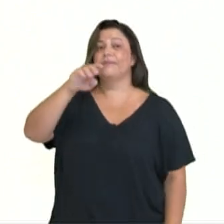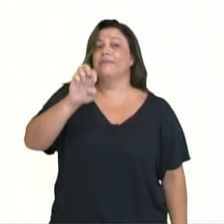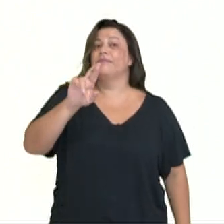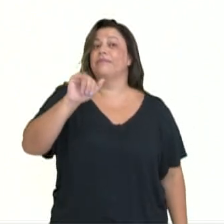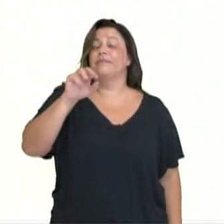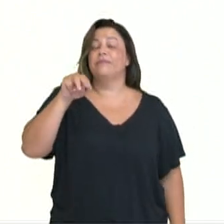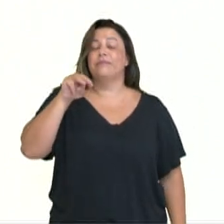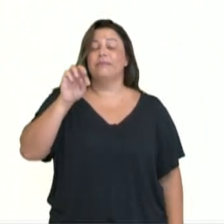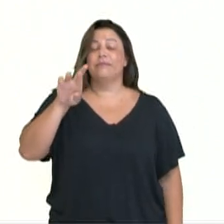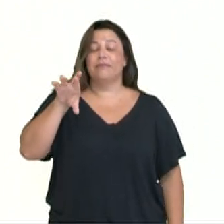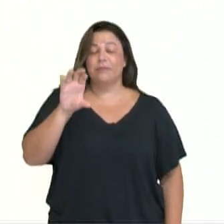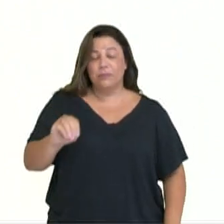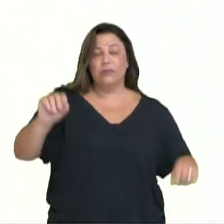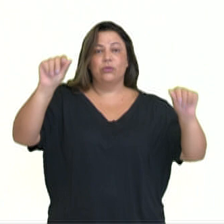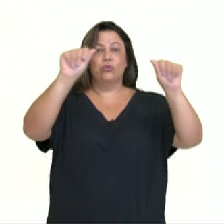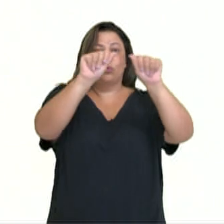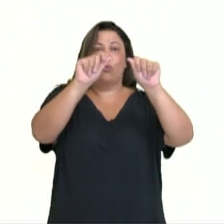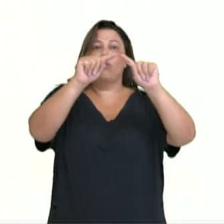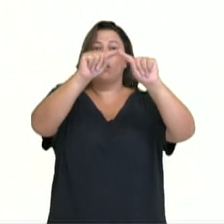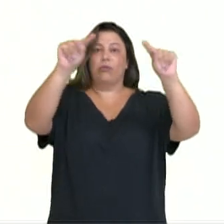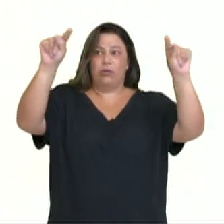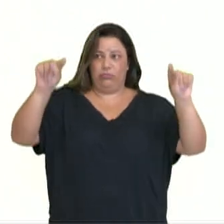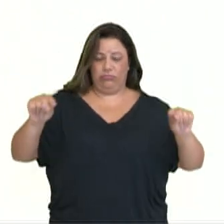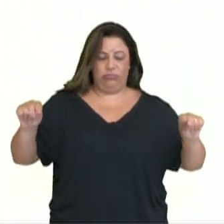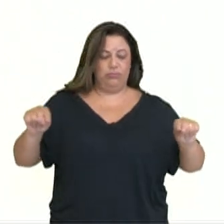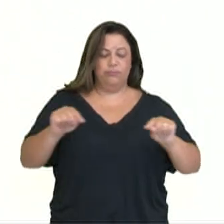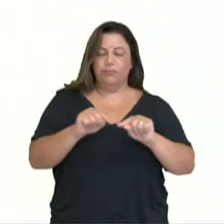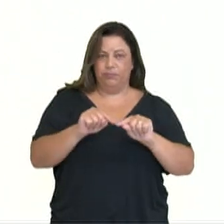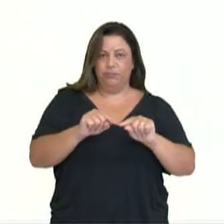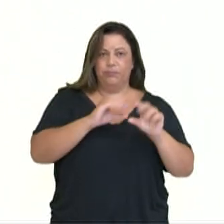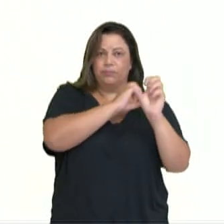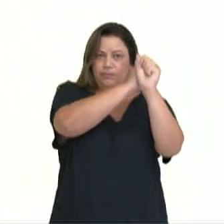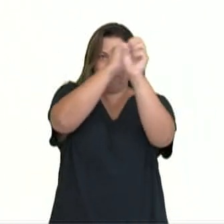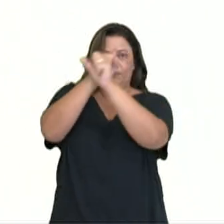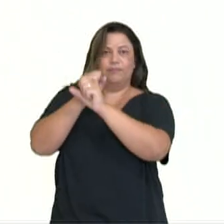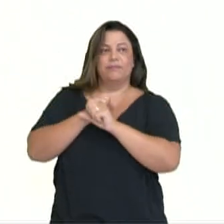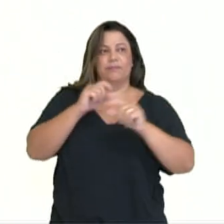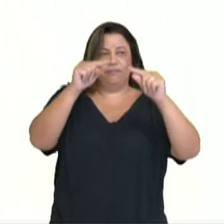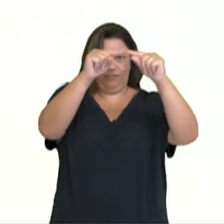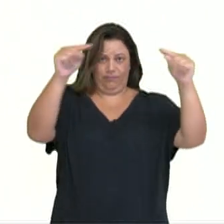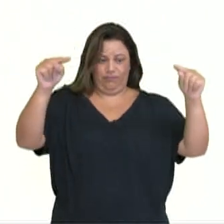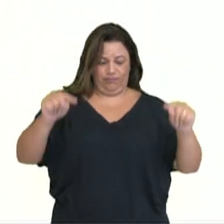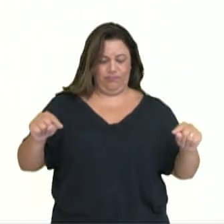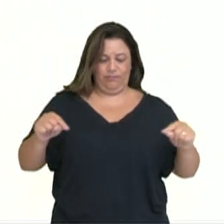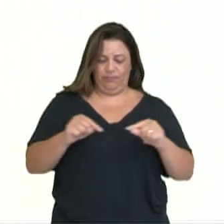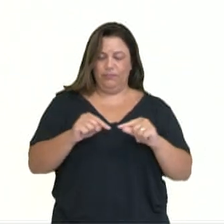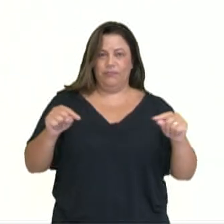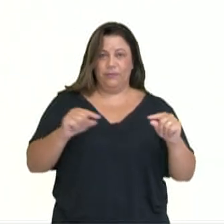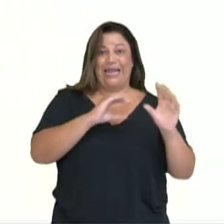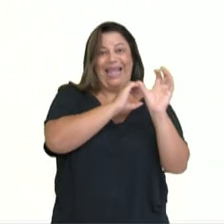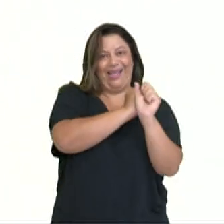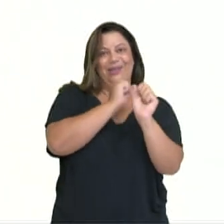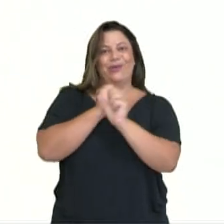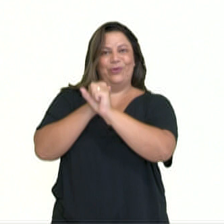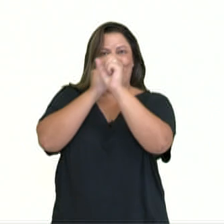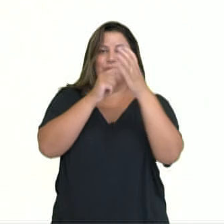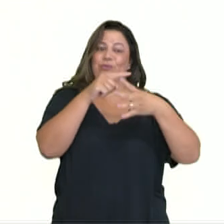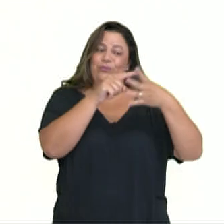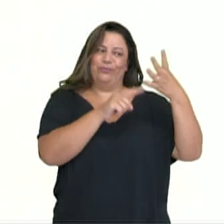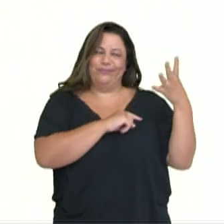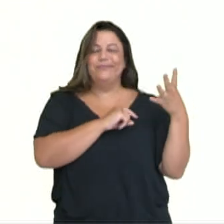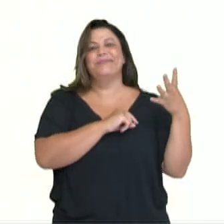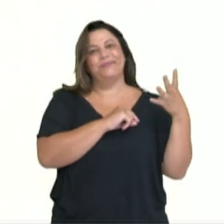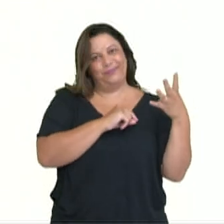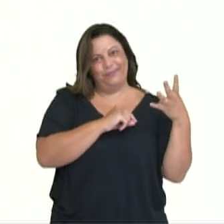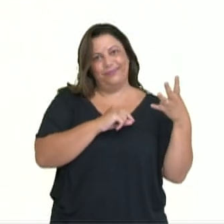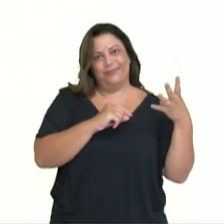da figura. Então, para eu saber o perímetro dessa figura, eu vou medir o seu contorno. Então, a soma dos 4 lados, no caso